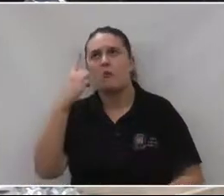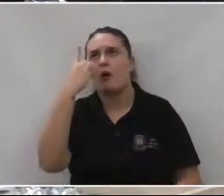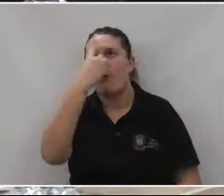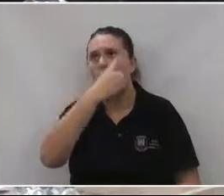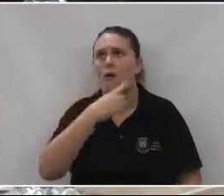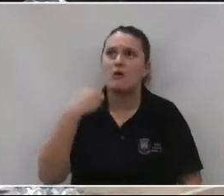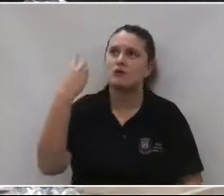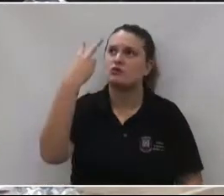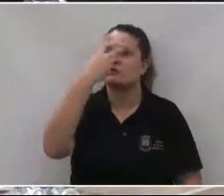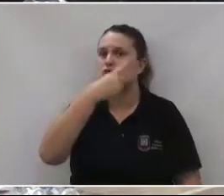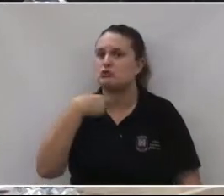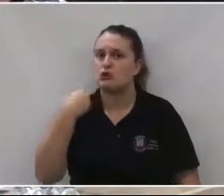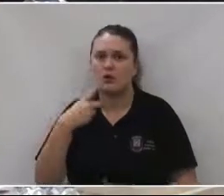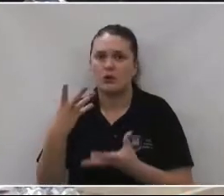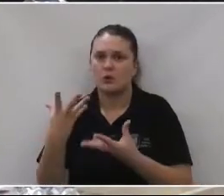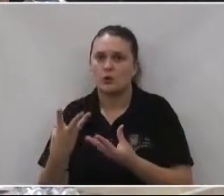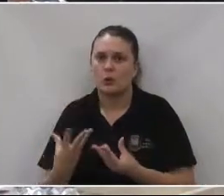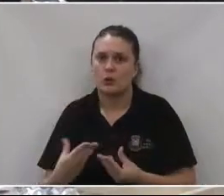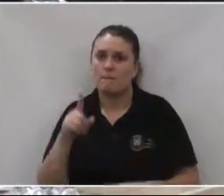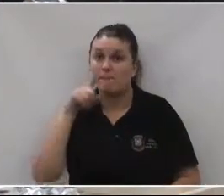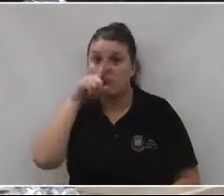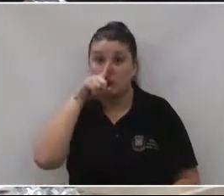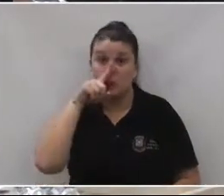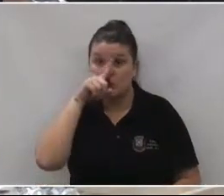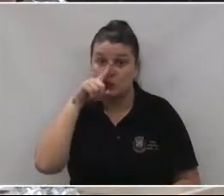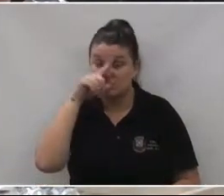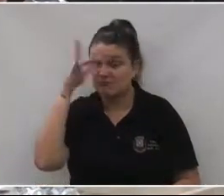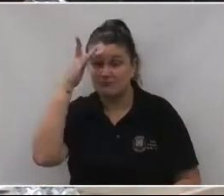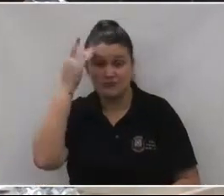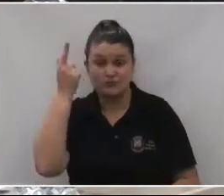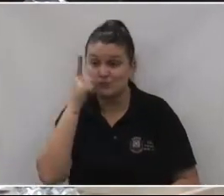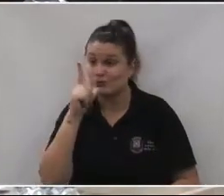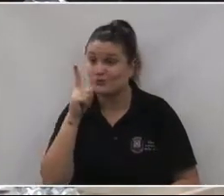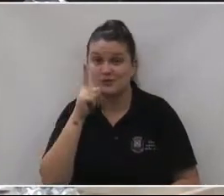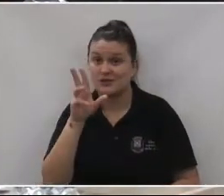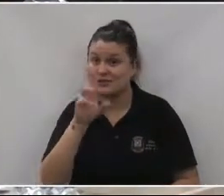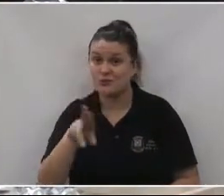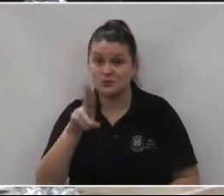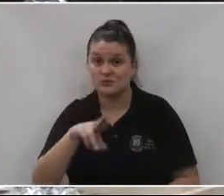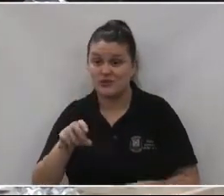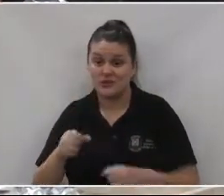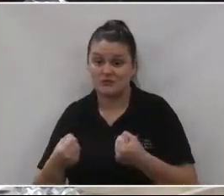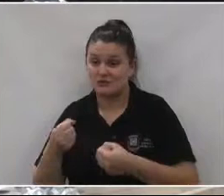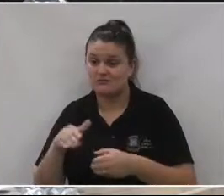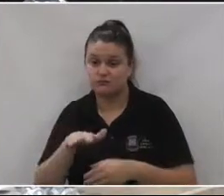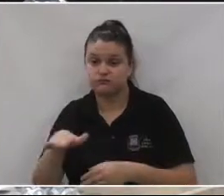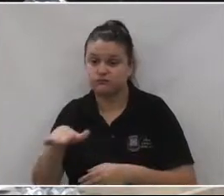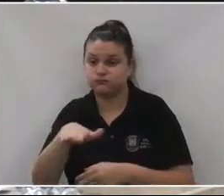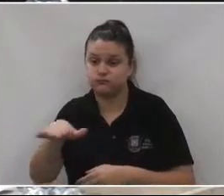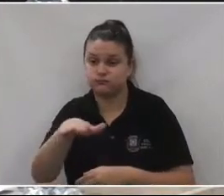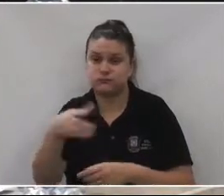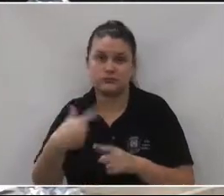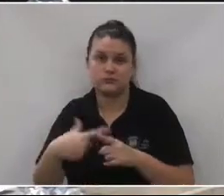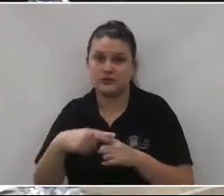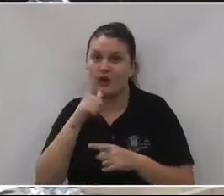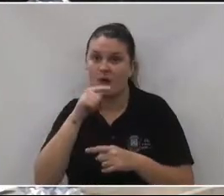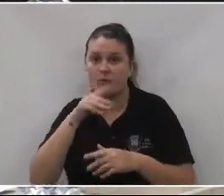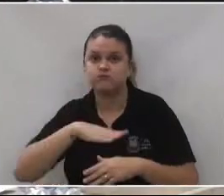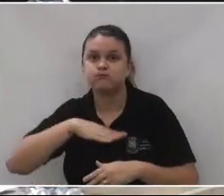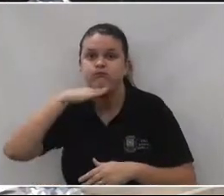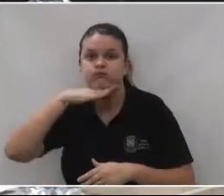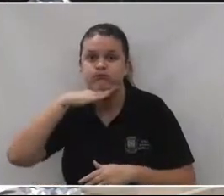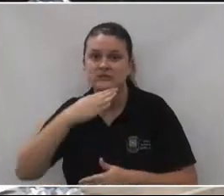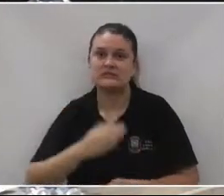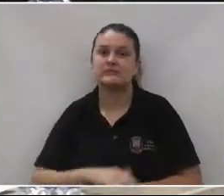meia para a água escoar então é muito perigoso o pessoal não consegue usar a ao calçamento ali o piso